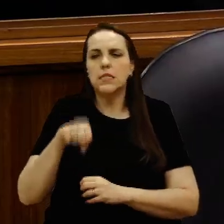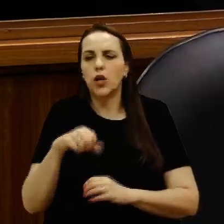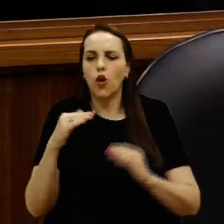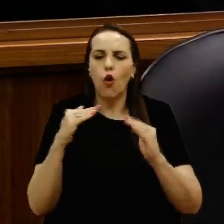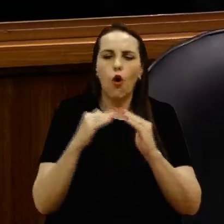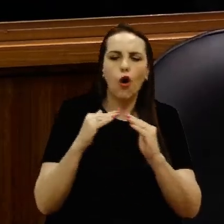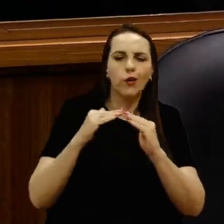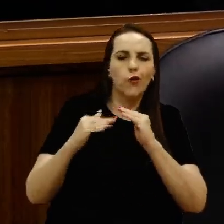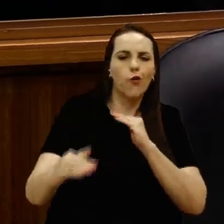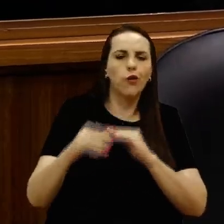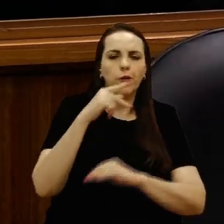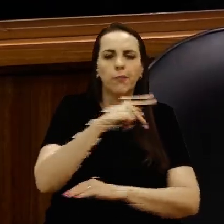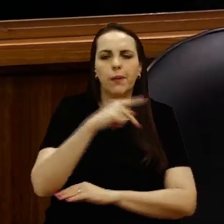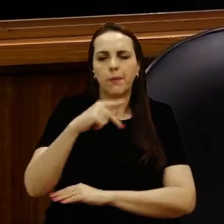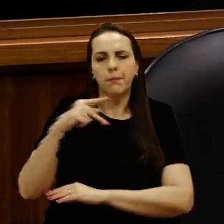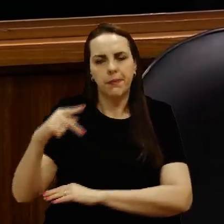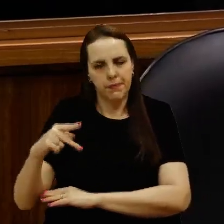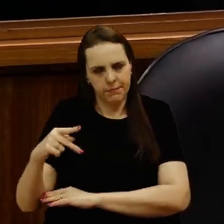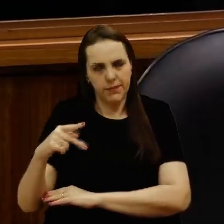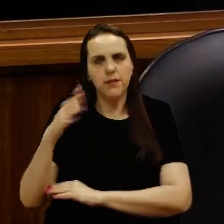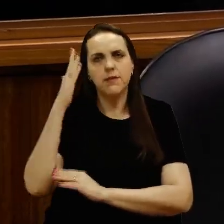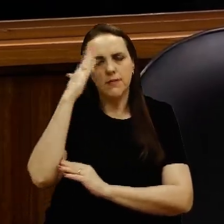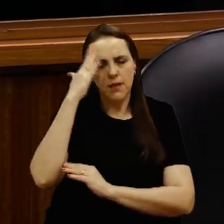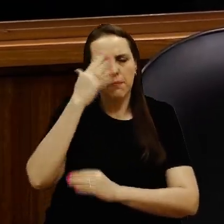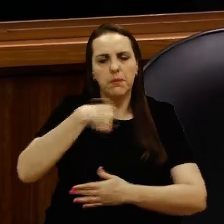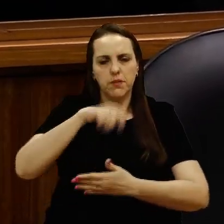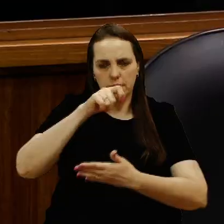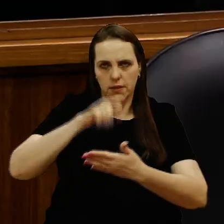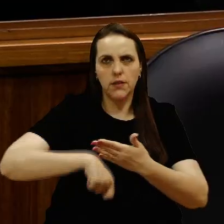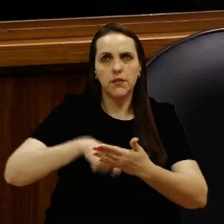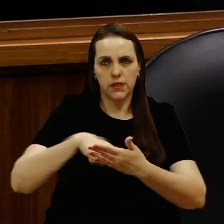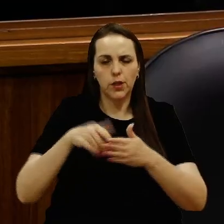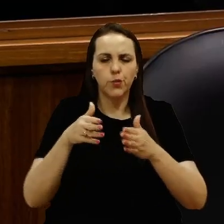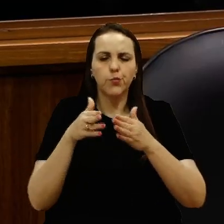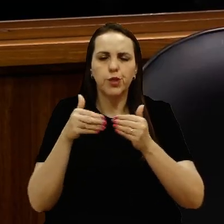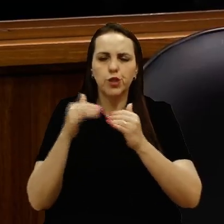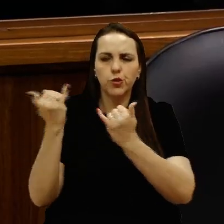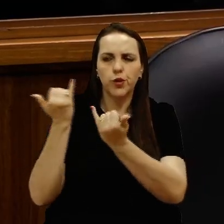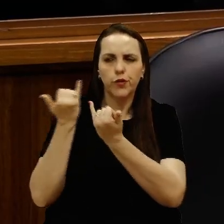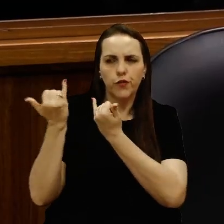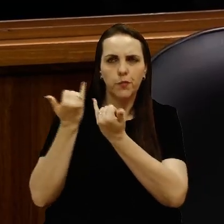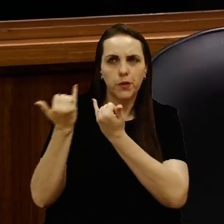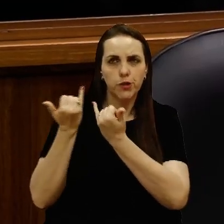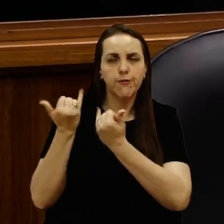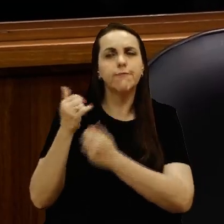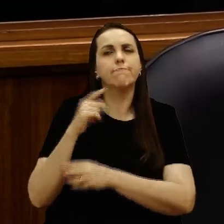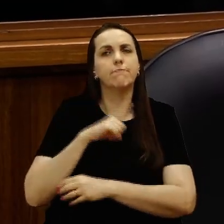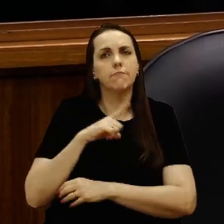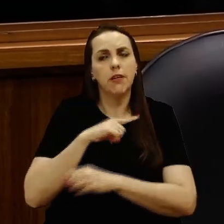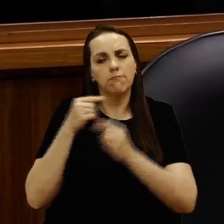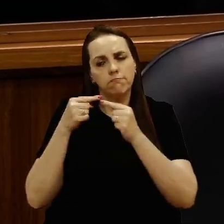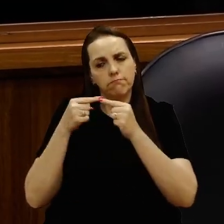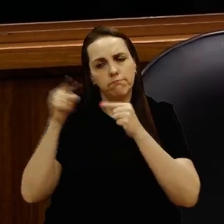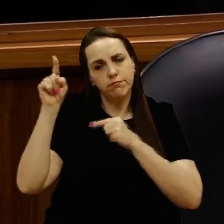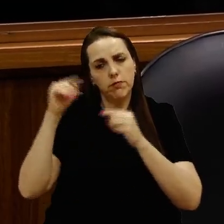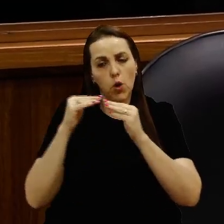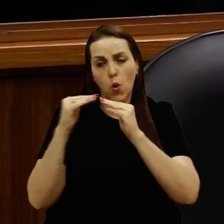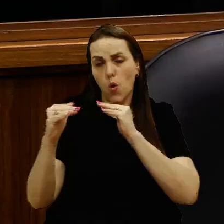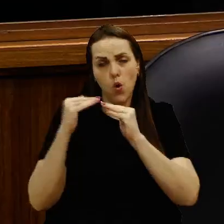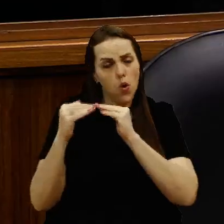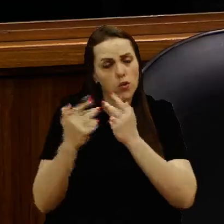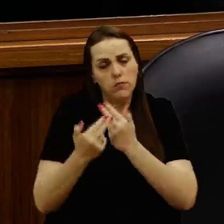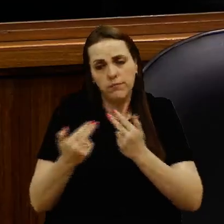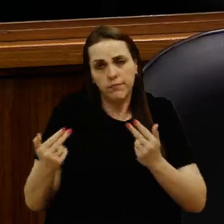gente sabe que, assinando esse pedido de informações, a gente tem discordância acerca disso,